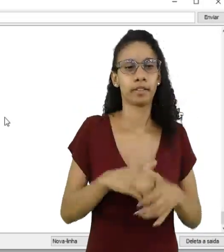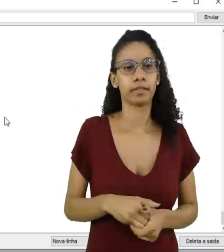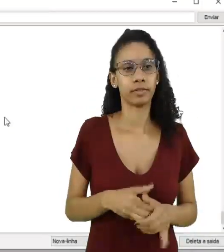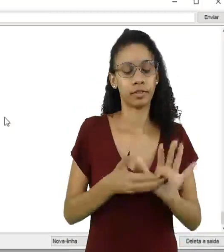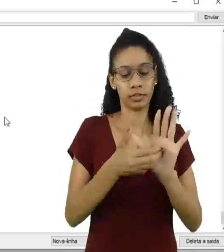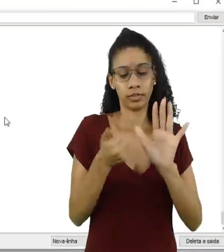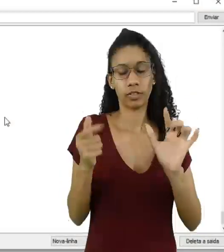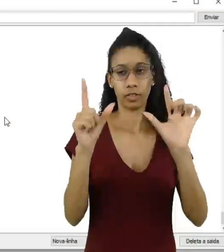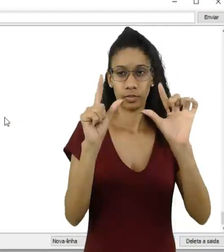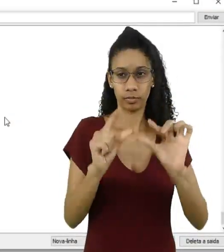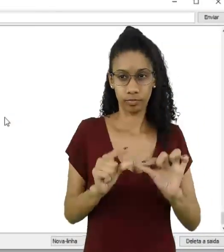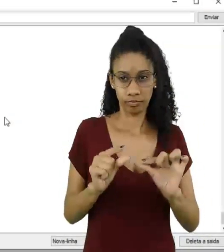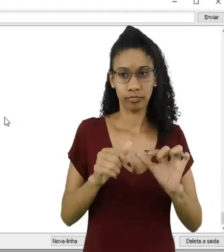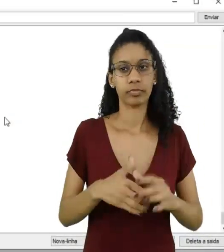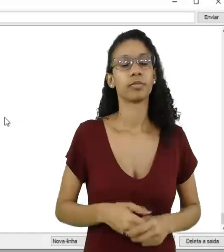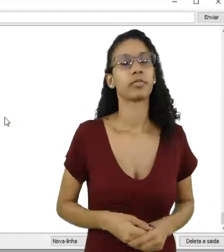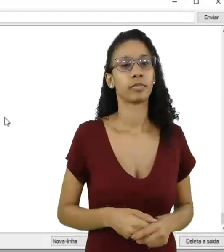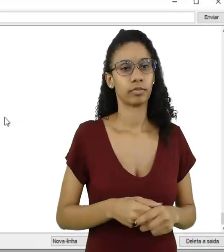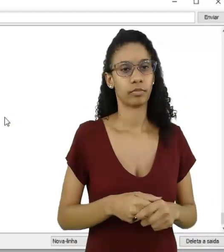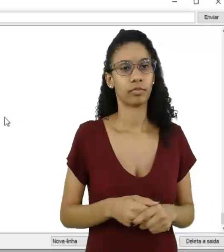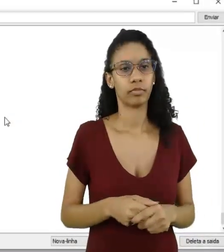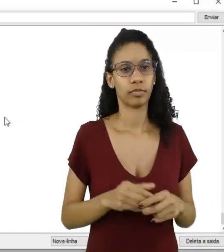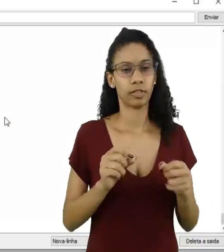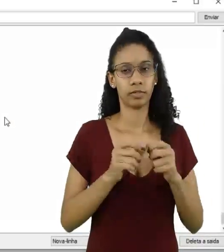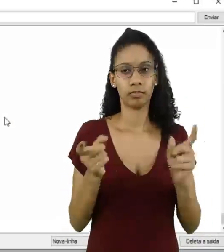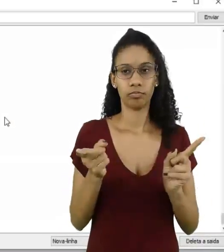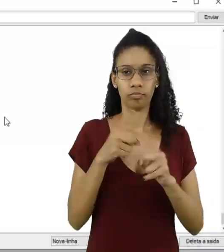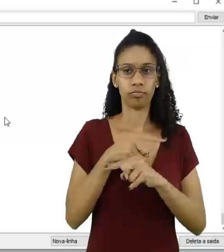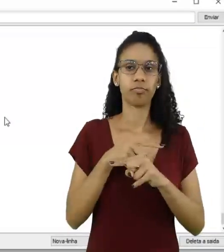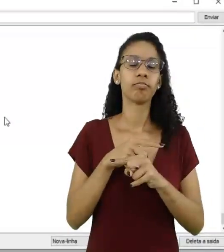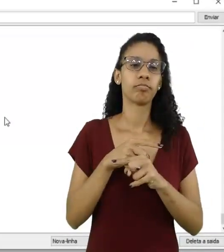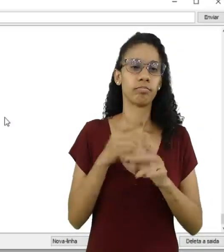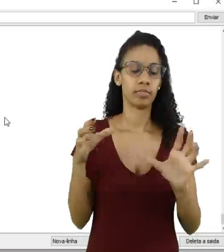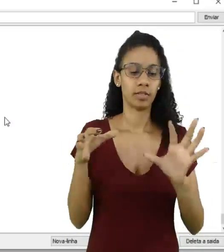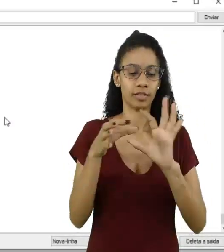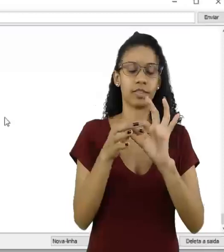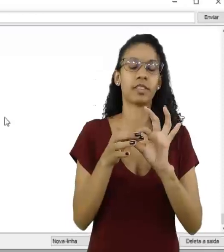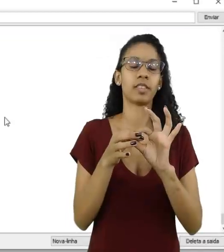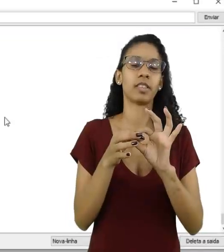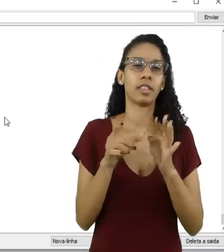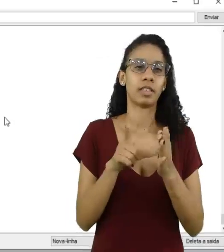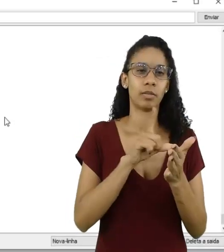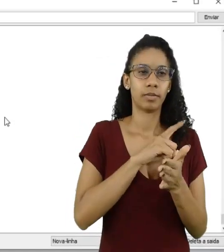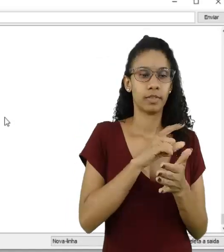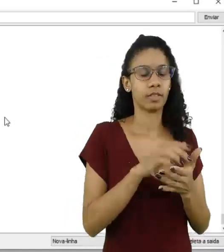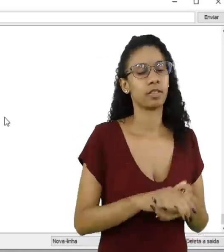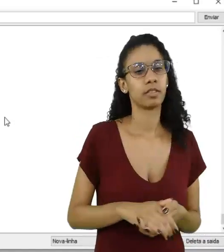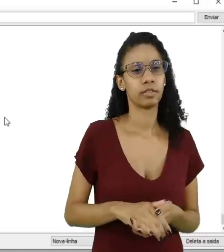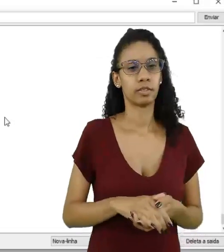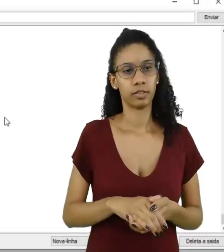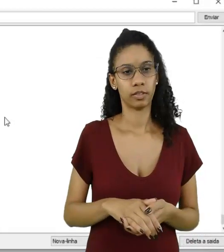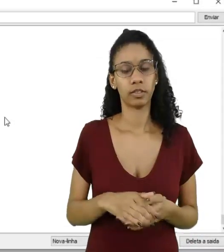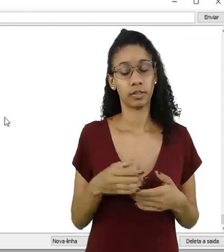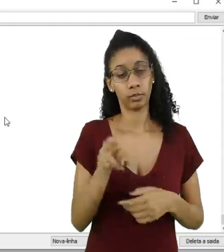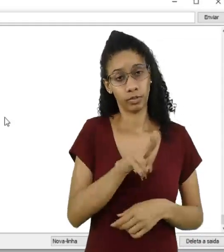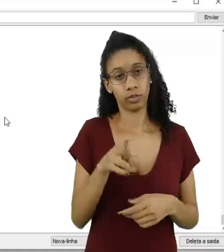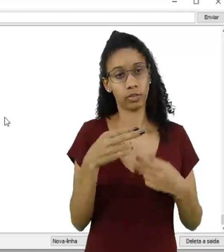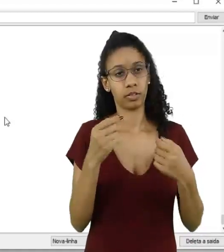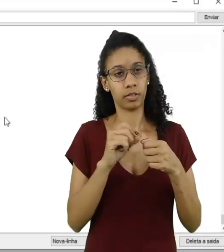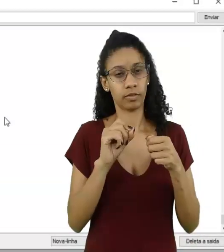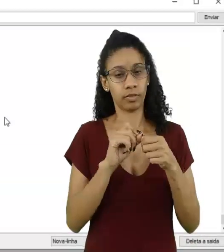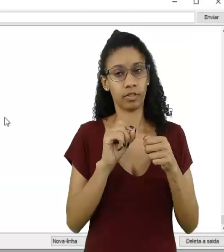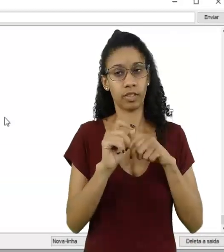você tira, ele diminui. Ele está ligado de uma forma inversa a que nós ligamos anteriormente o nosso LDR. Então, para utilizar ele, você vai ter que